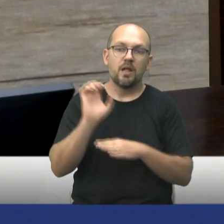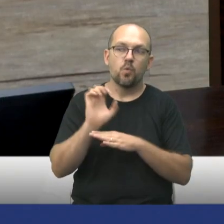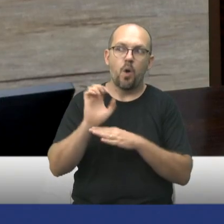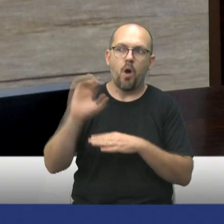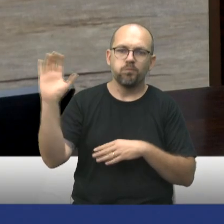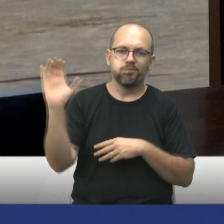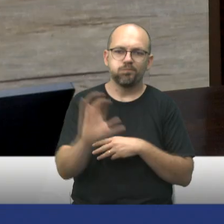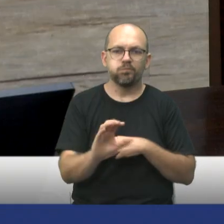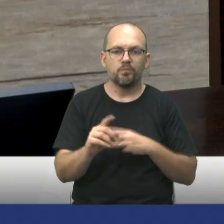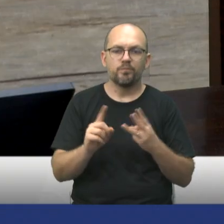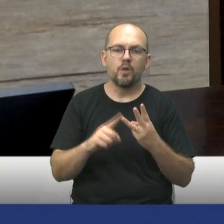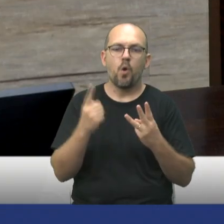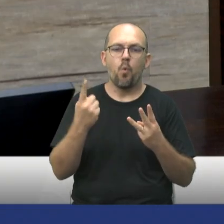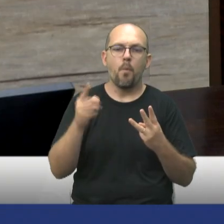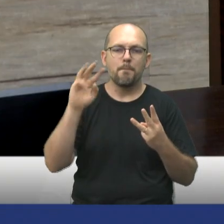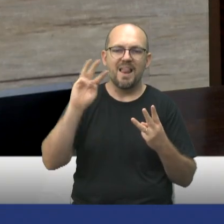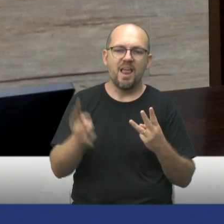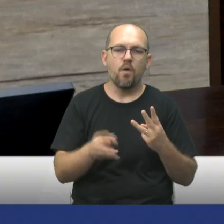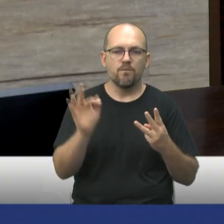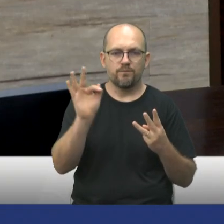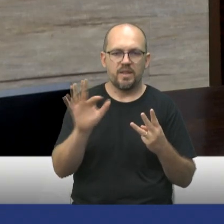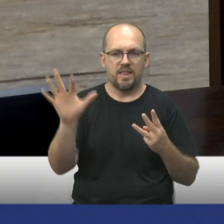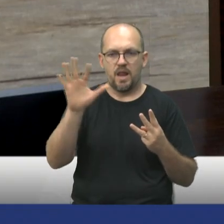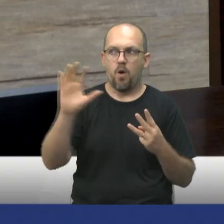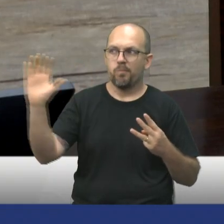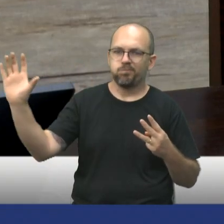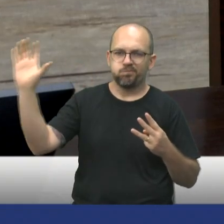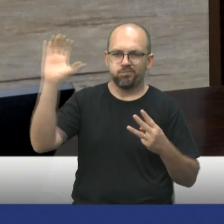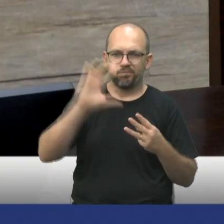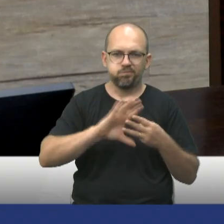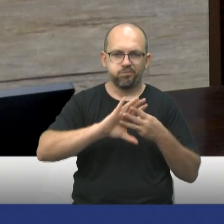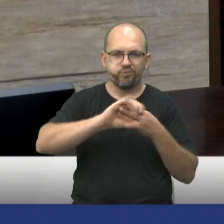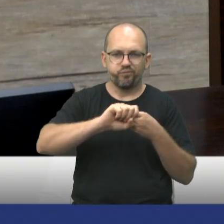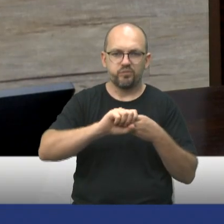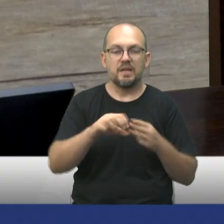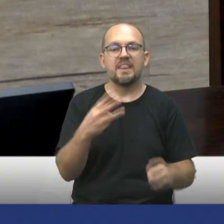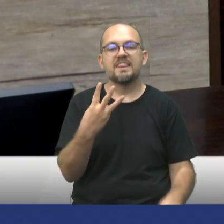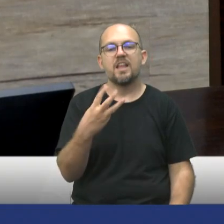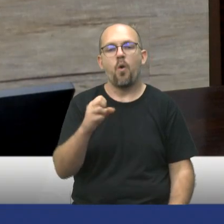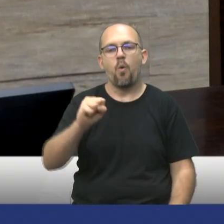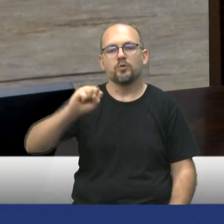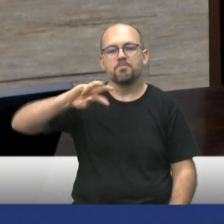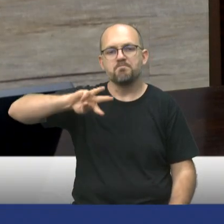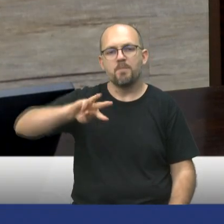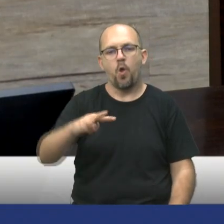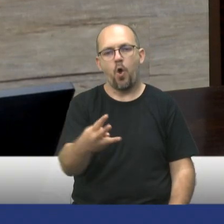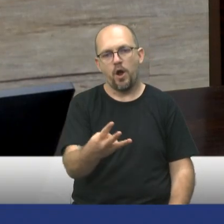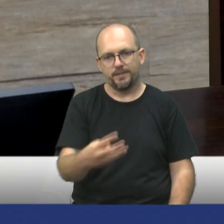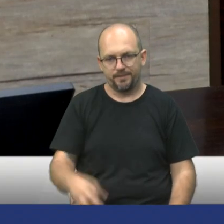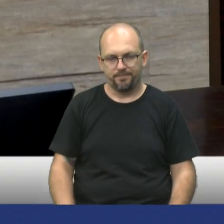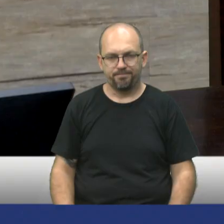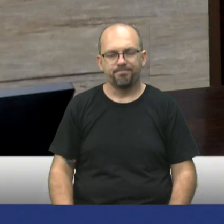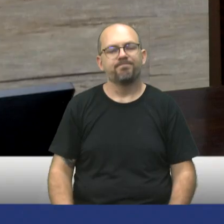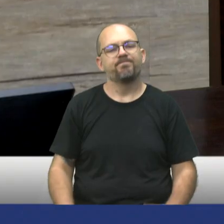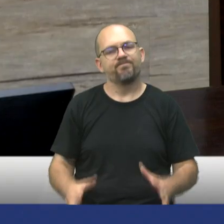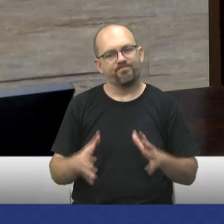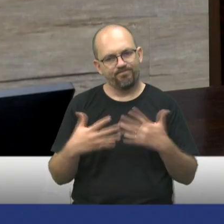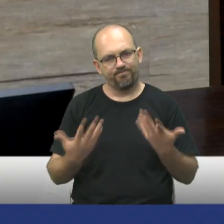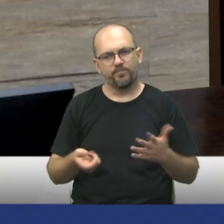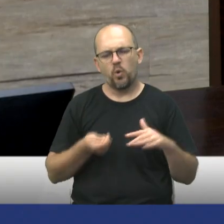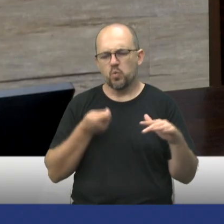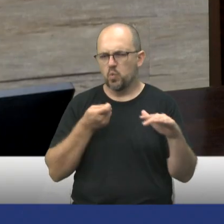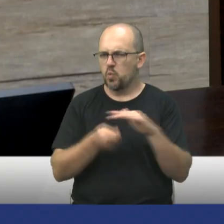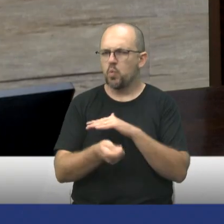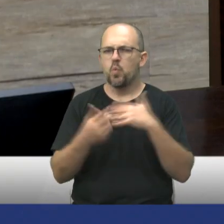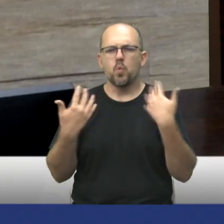1 milhão de recurso federal, um total de 38 milhões, né? Enfim, vai ter um investimento muito grande e isso